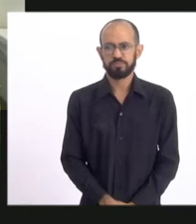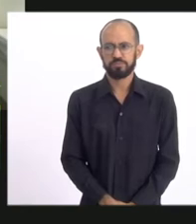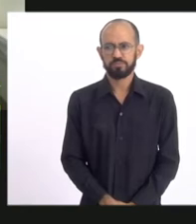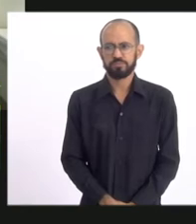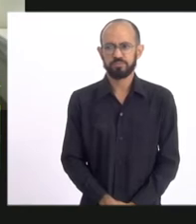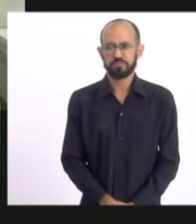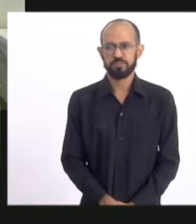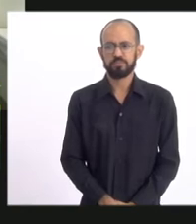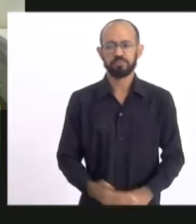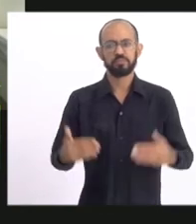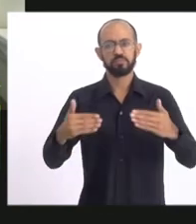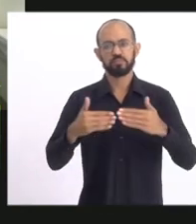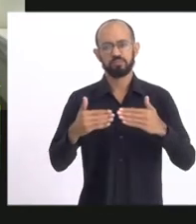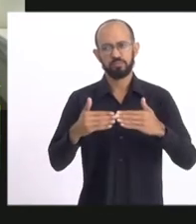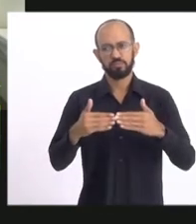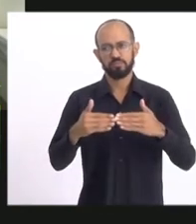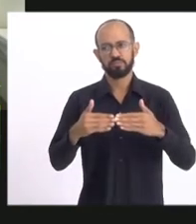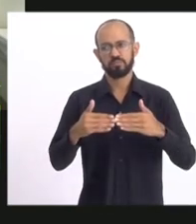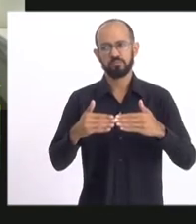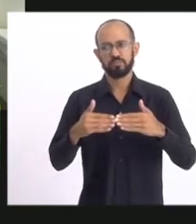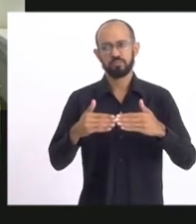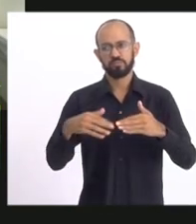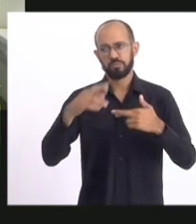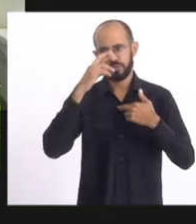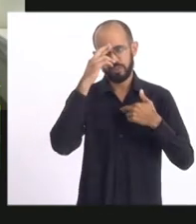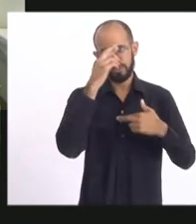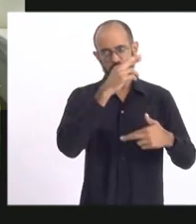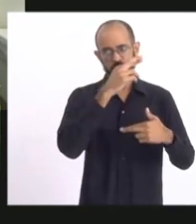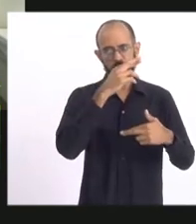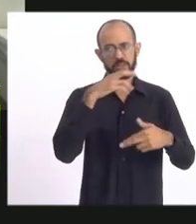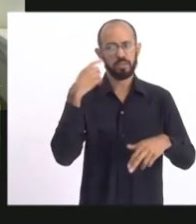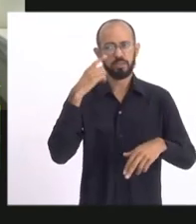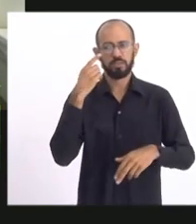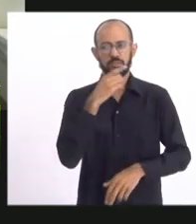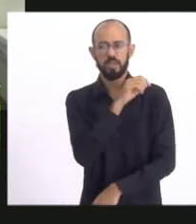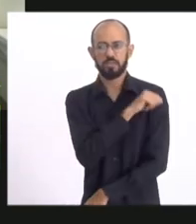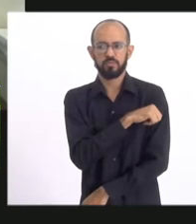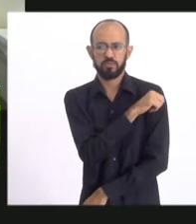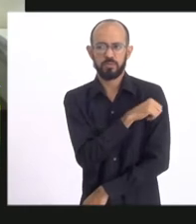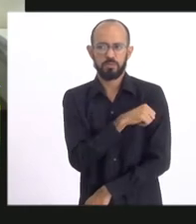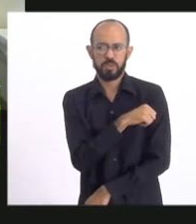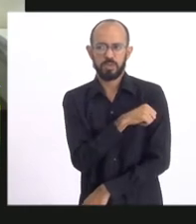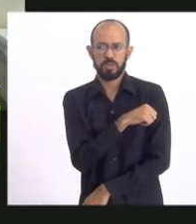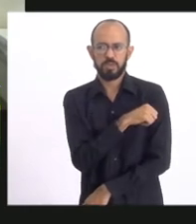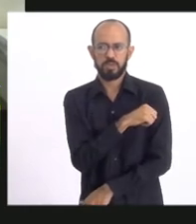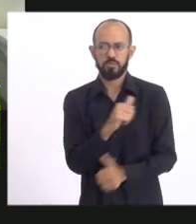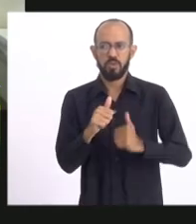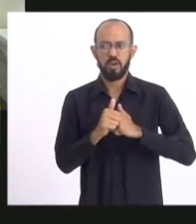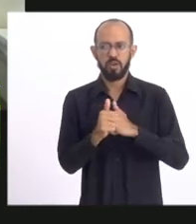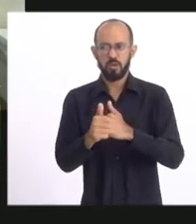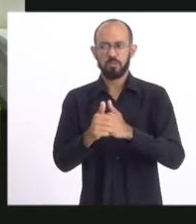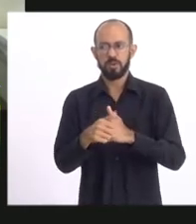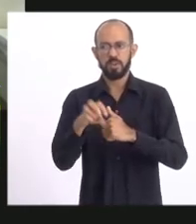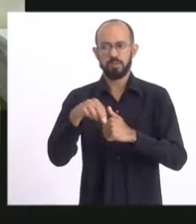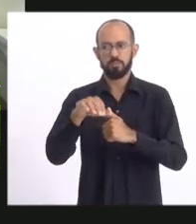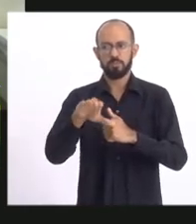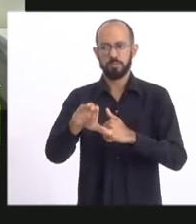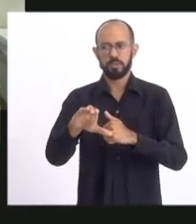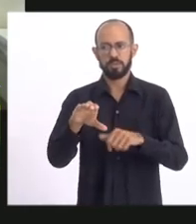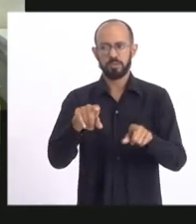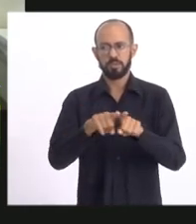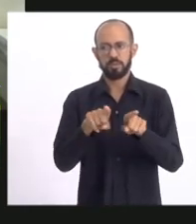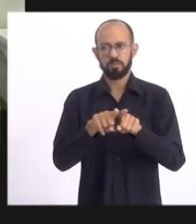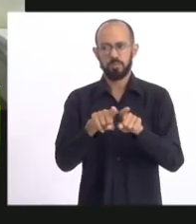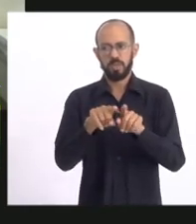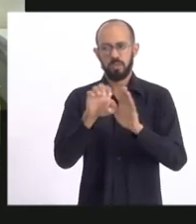Agradecer pela constitucionalidade, em respeito aí à luta da deputada Fernanda Regiane, eu vou acompanhar o deputado Carlos Mink com a constitucionalidade com a emenda,